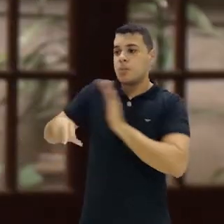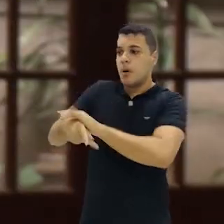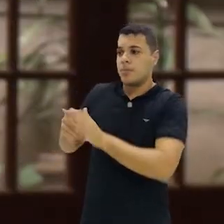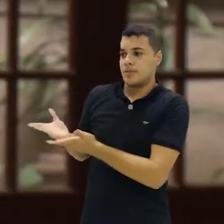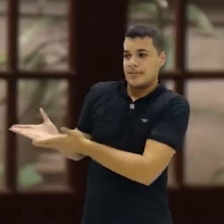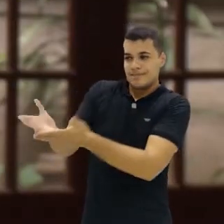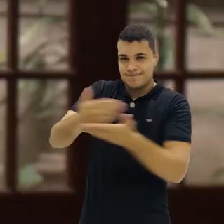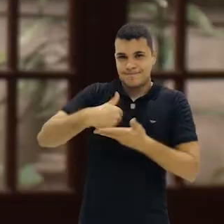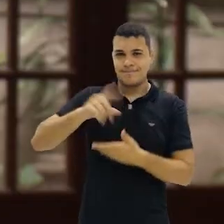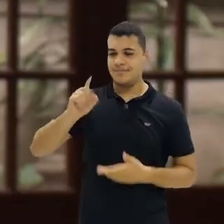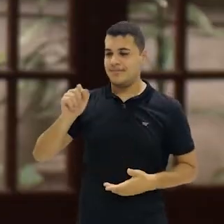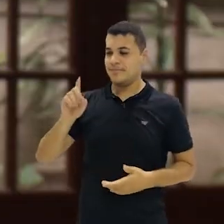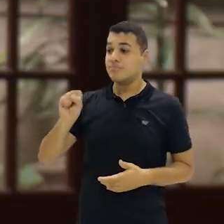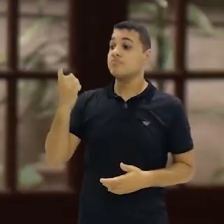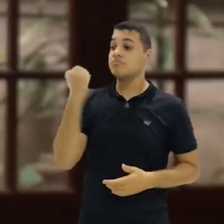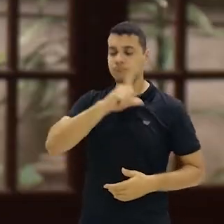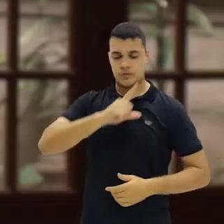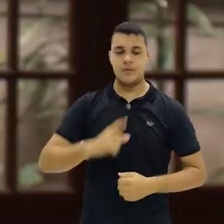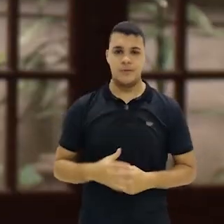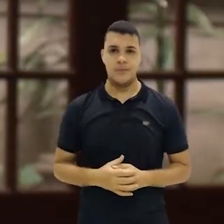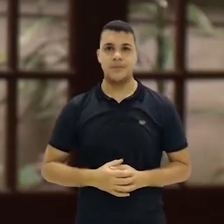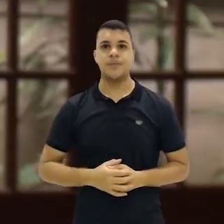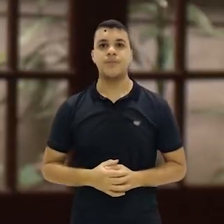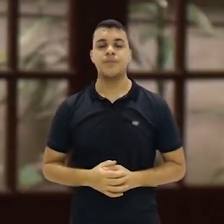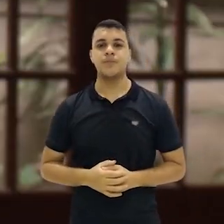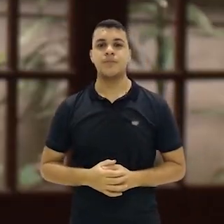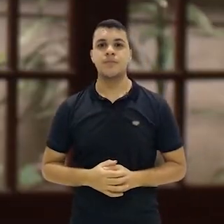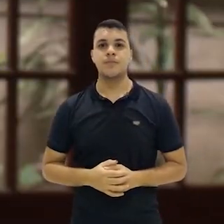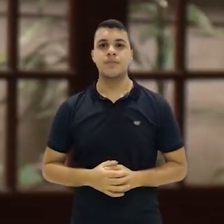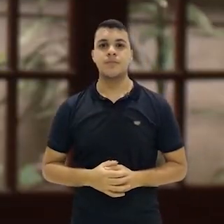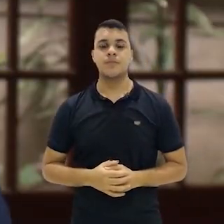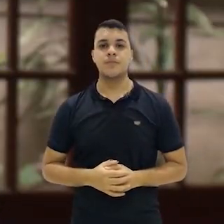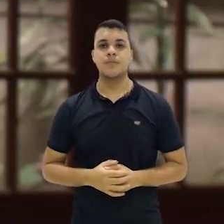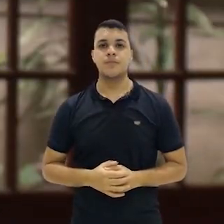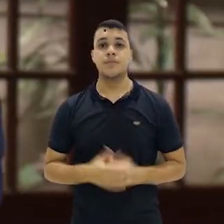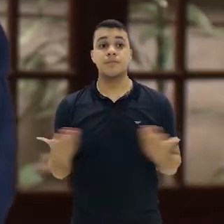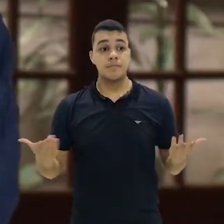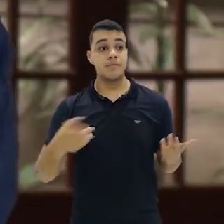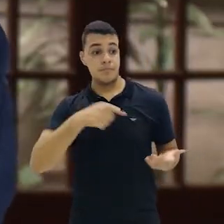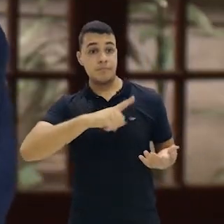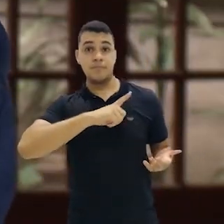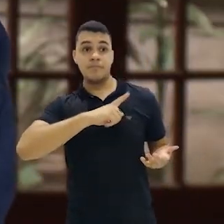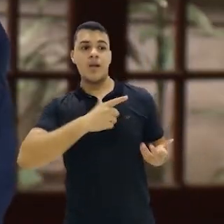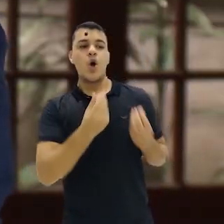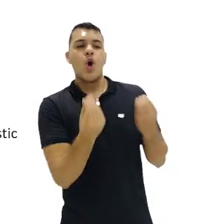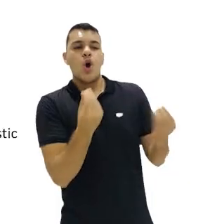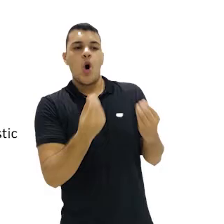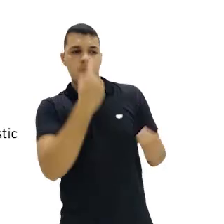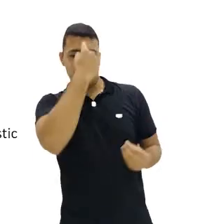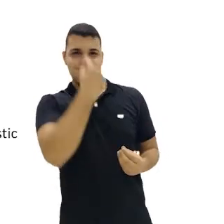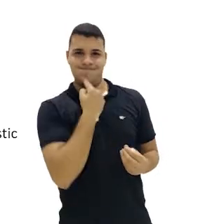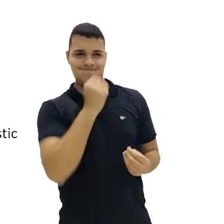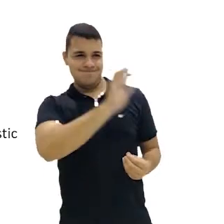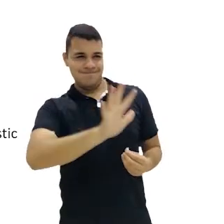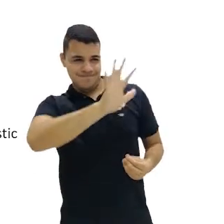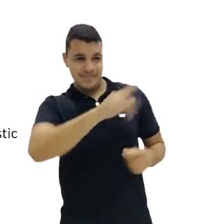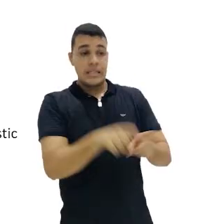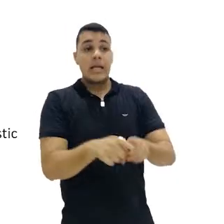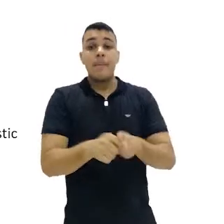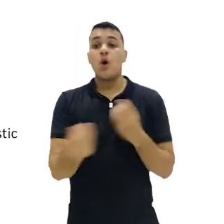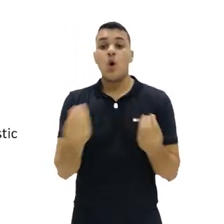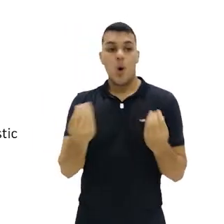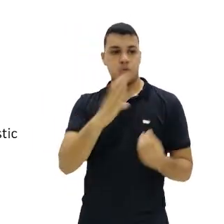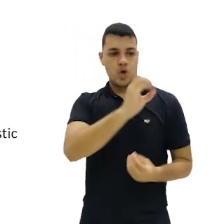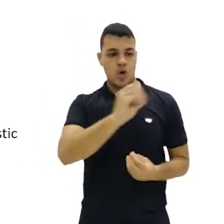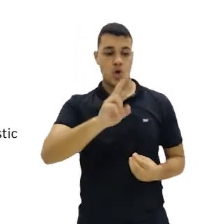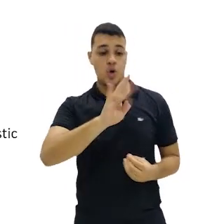Bom, a título de ilustração de um estudo de coortes dentro do contexto da pandemia da Covid-19, eu